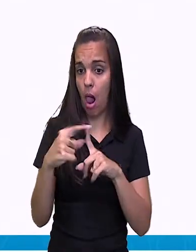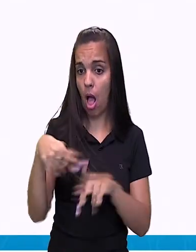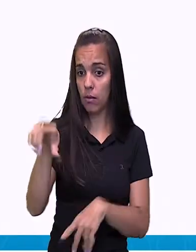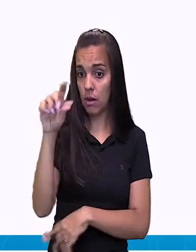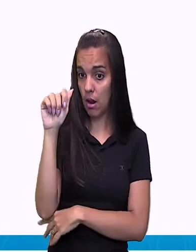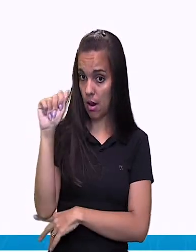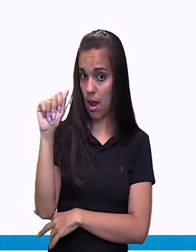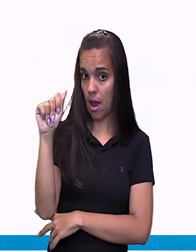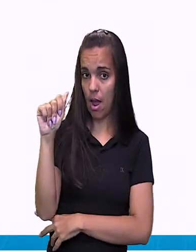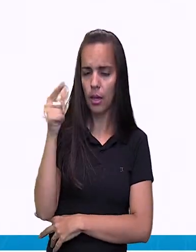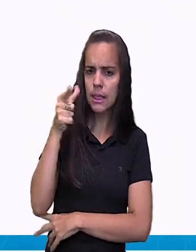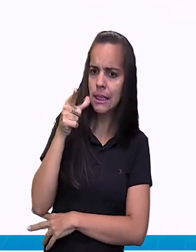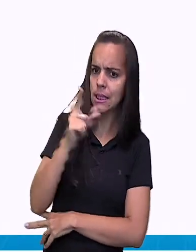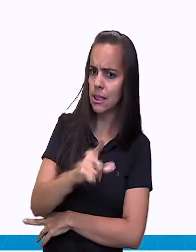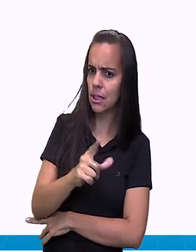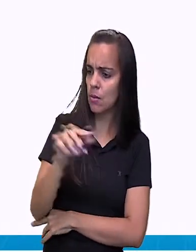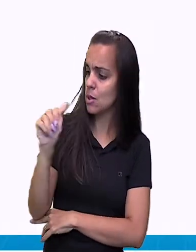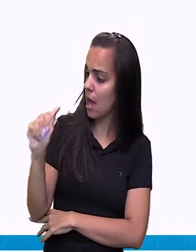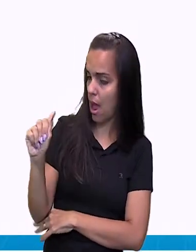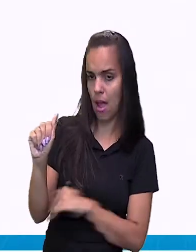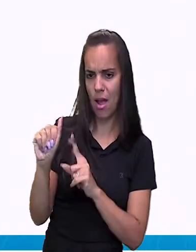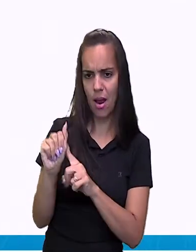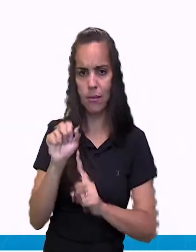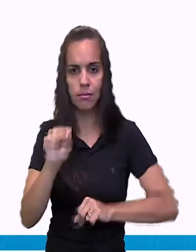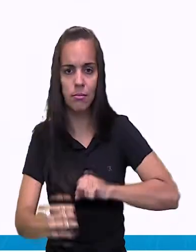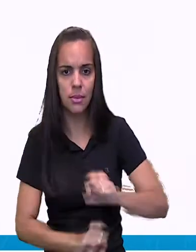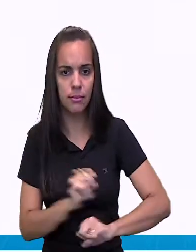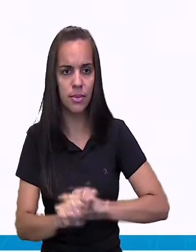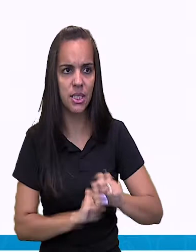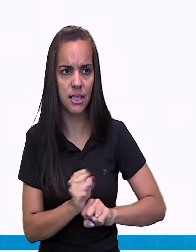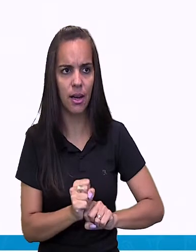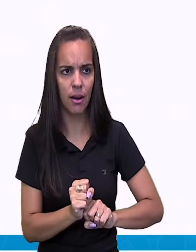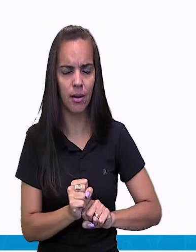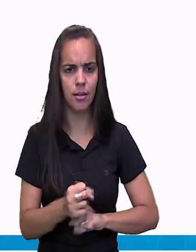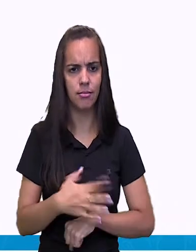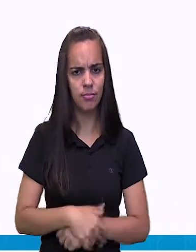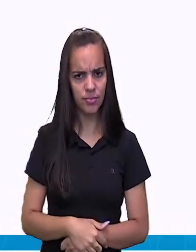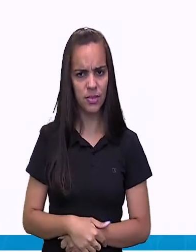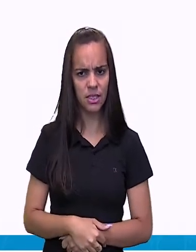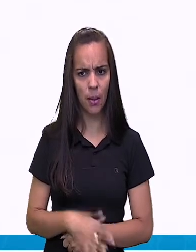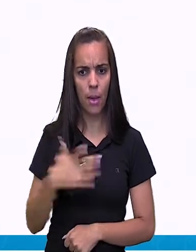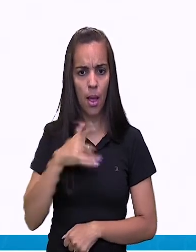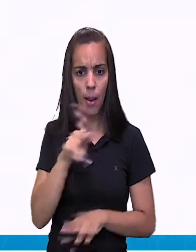indica que se trata de uma bicicleta conhecida, aquela específica.